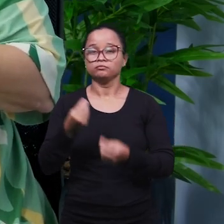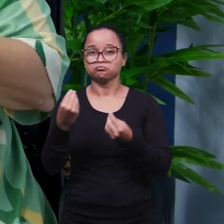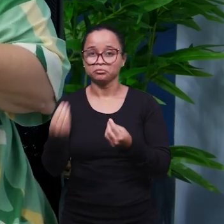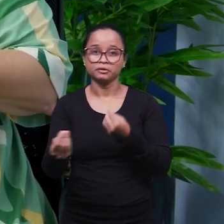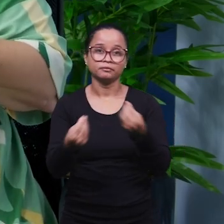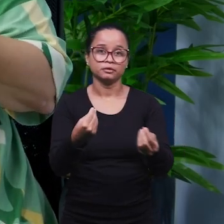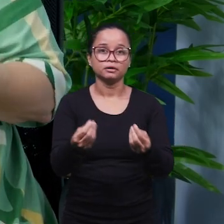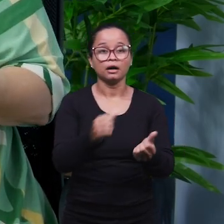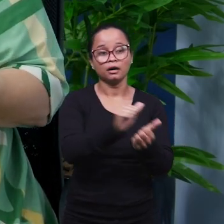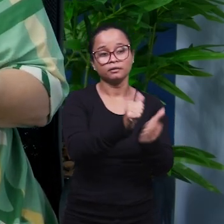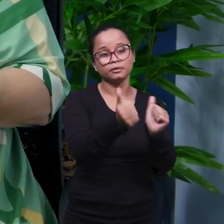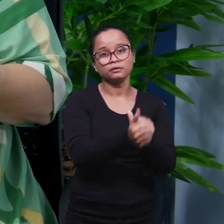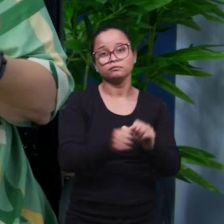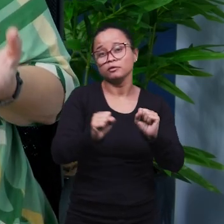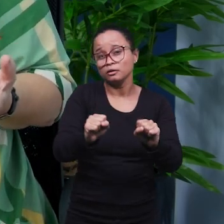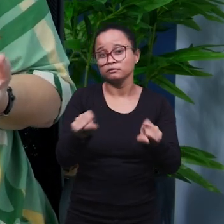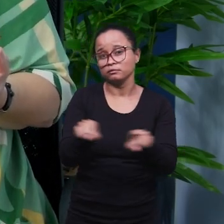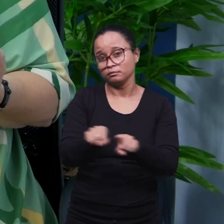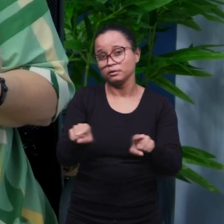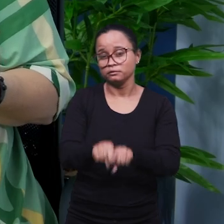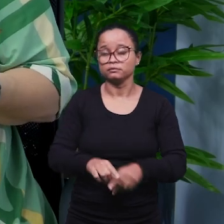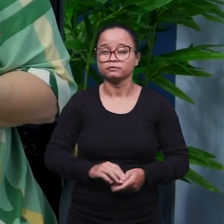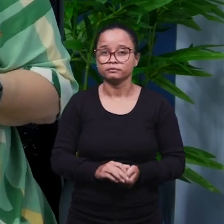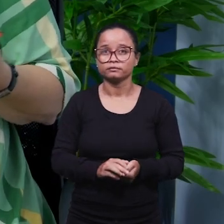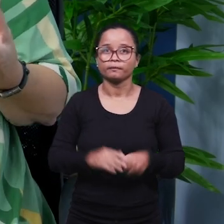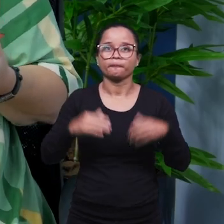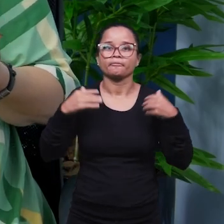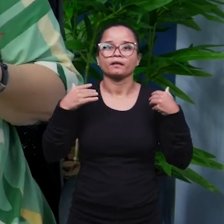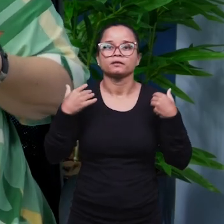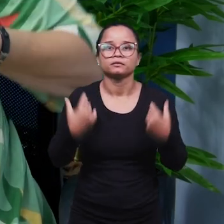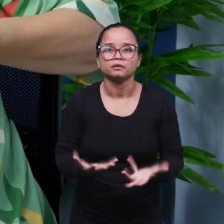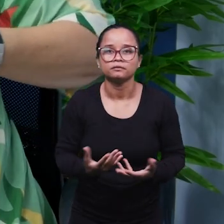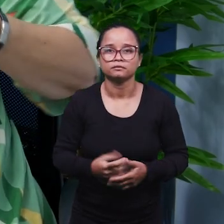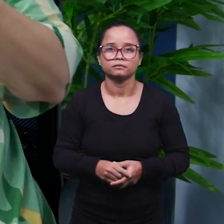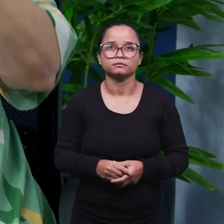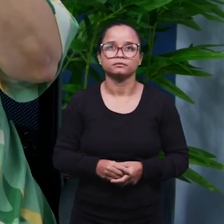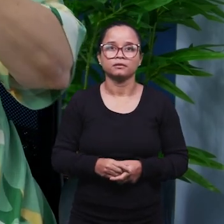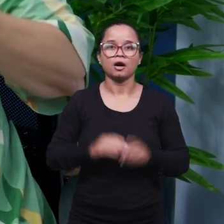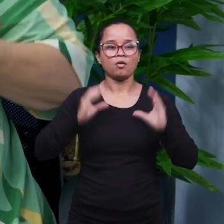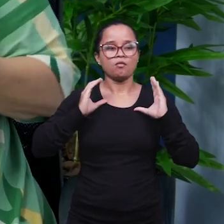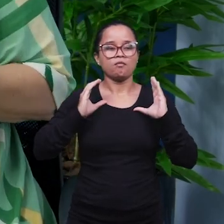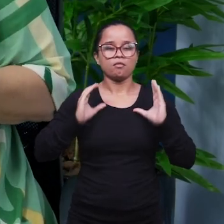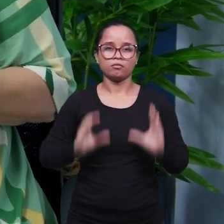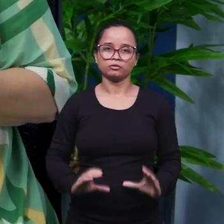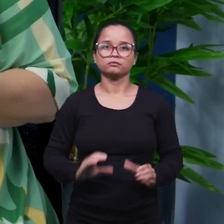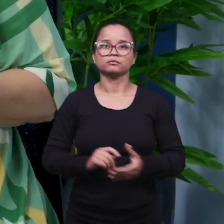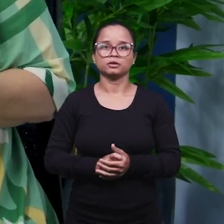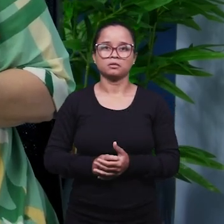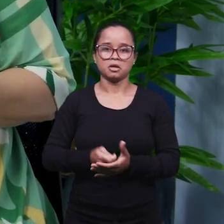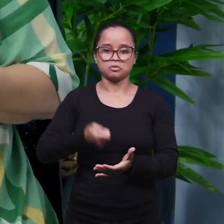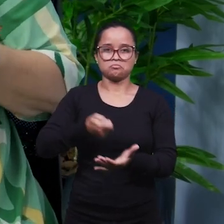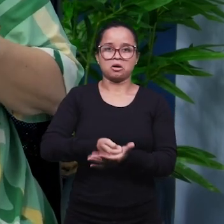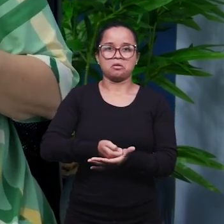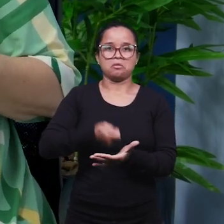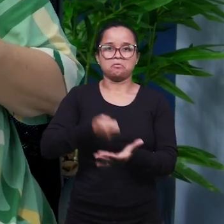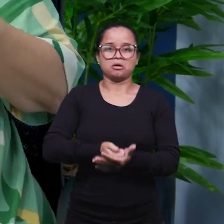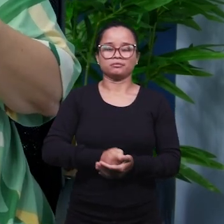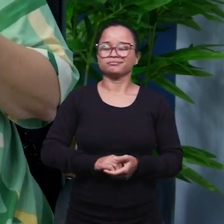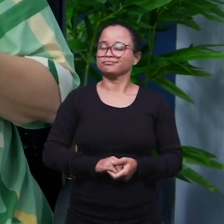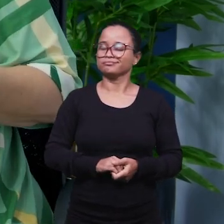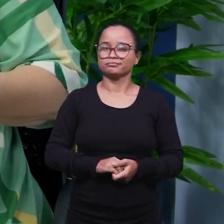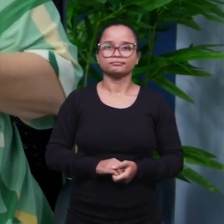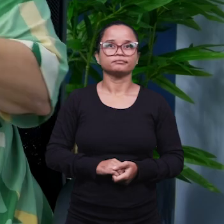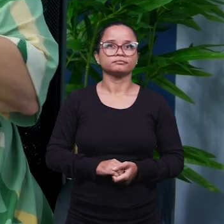dela, adaptada. Também pode. Então, não se prendam a um comportamento rígido,